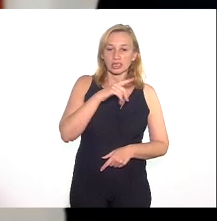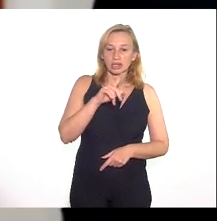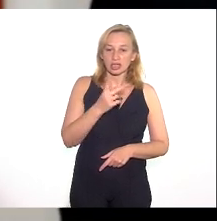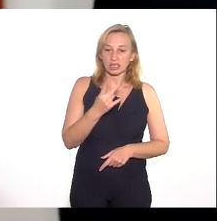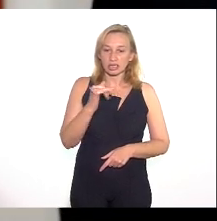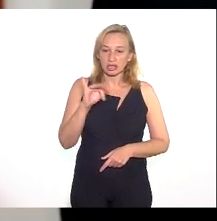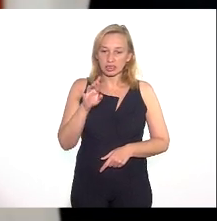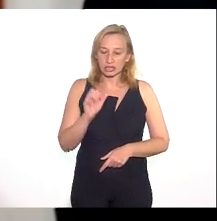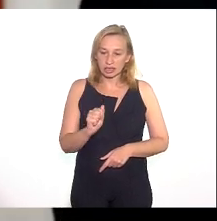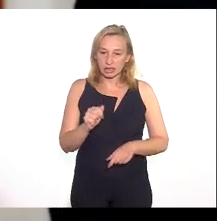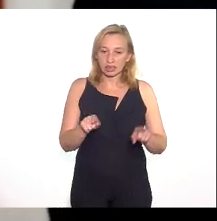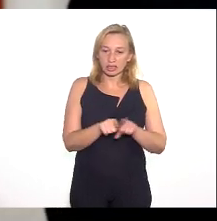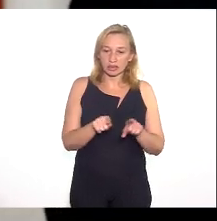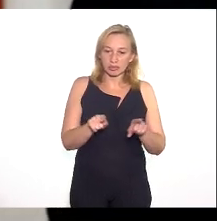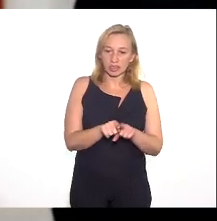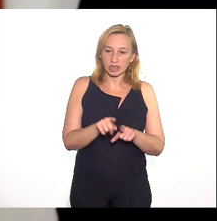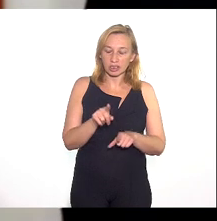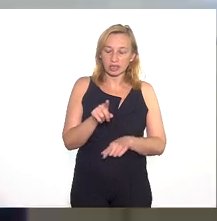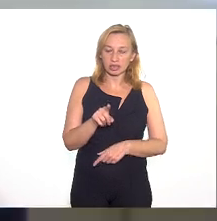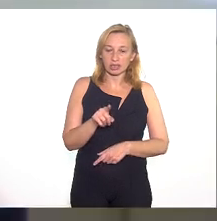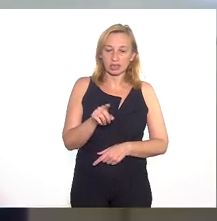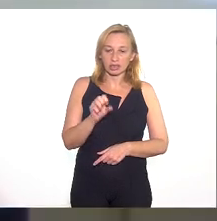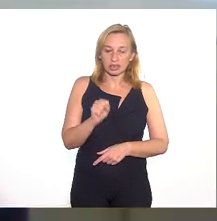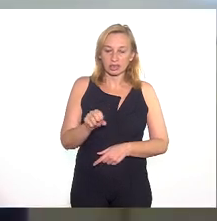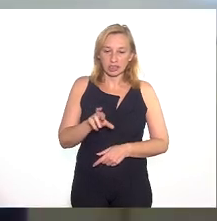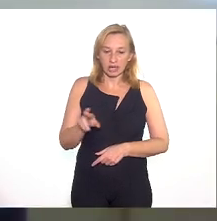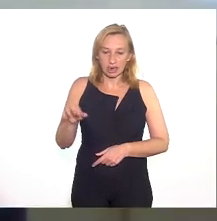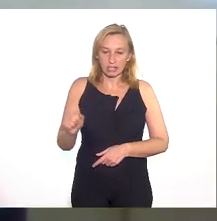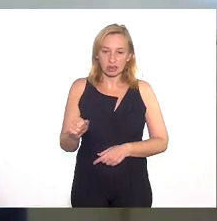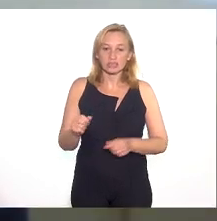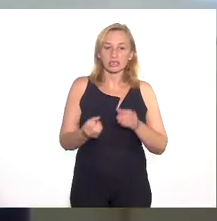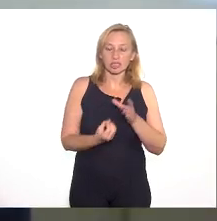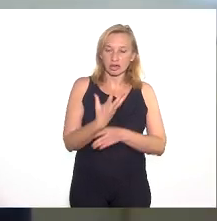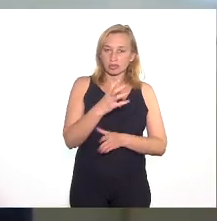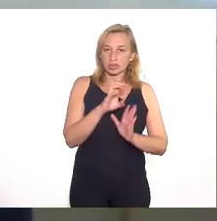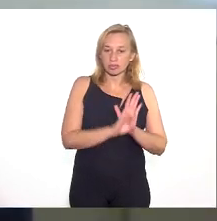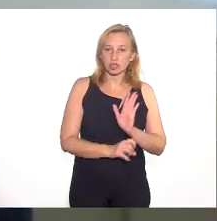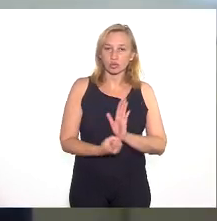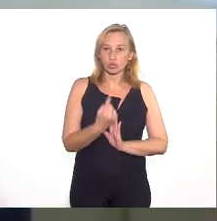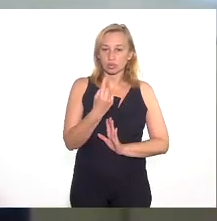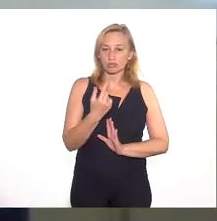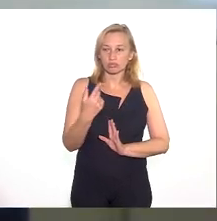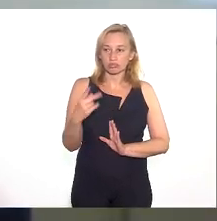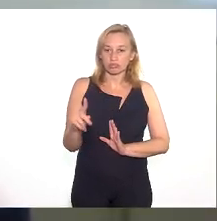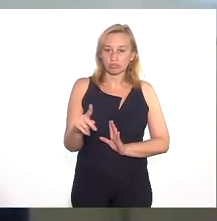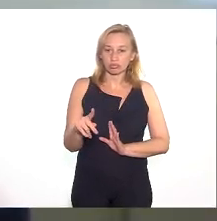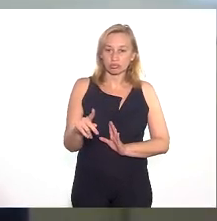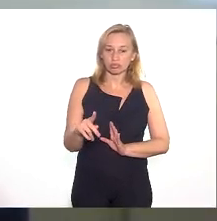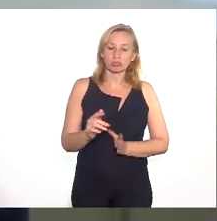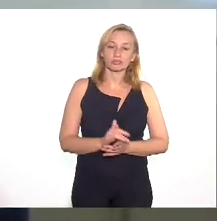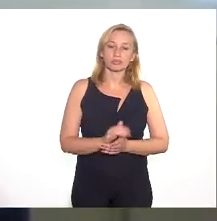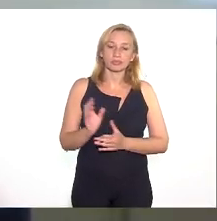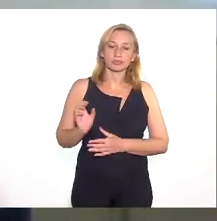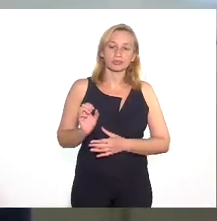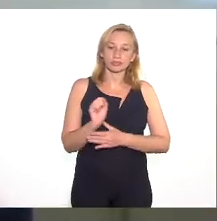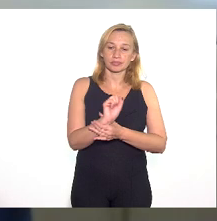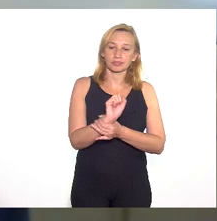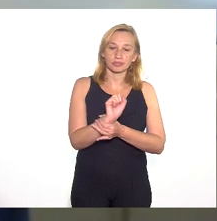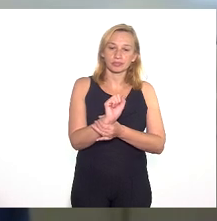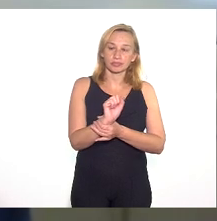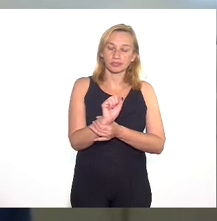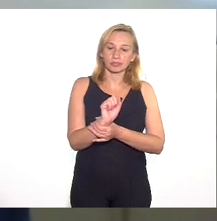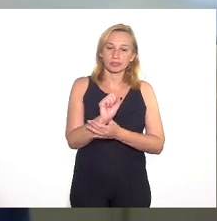região serrana. Então, fizemos emendas e uma delas é para simular